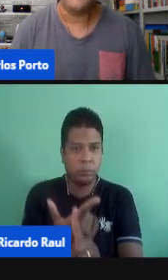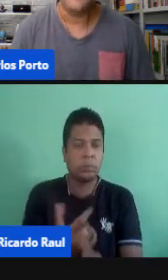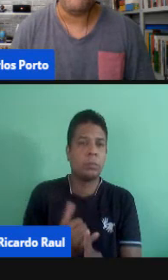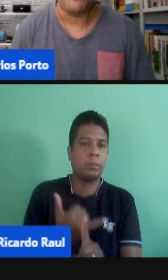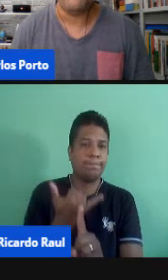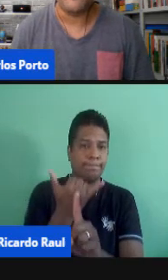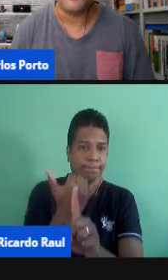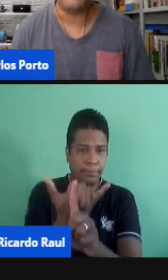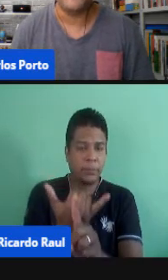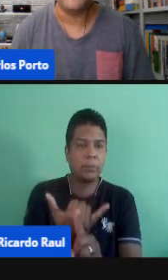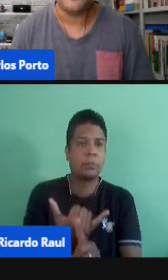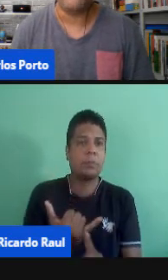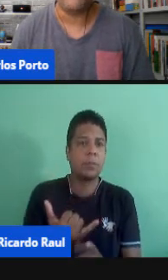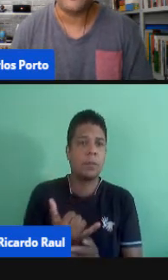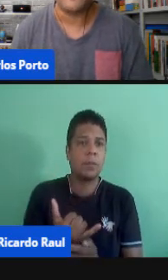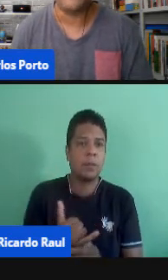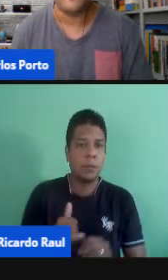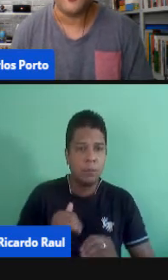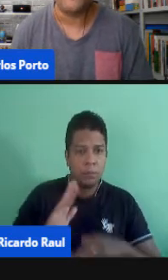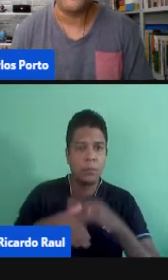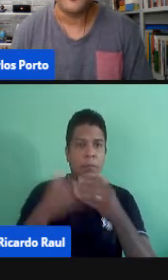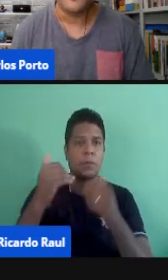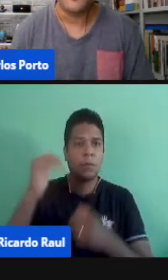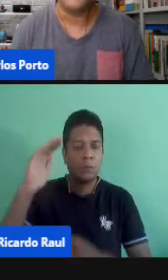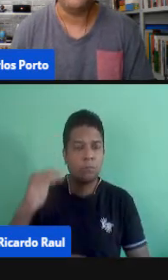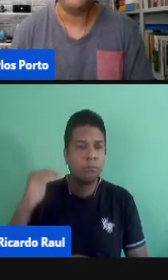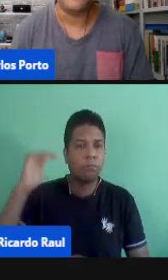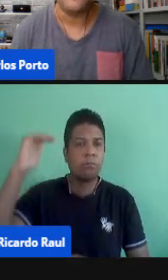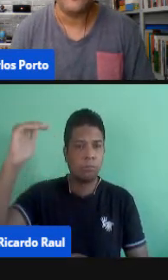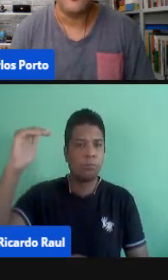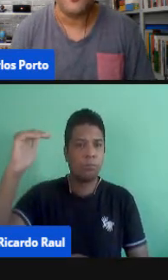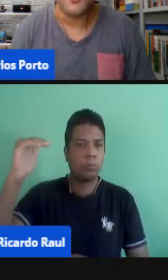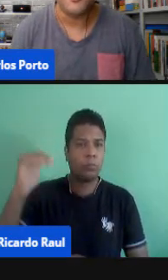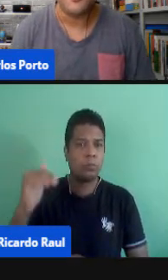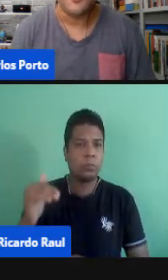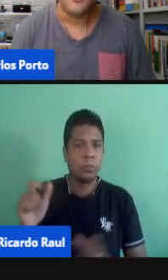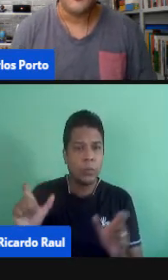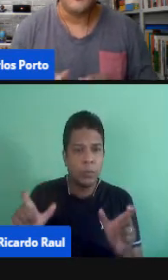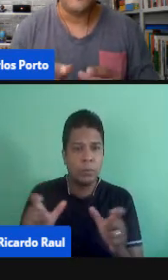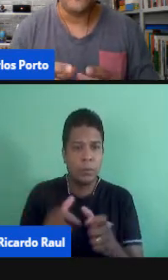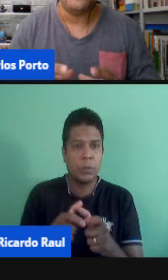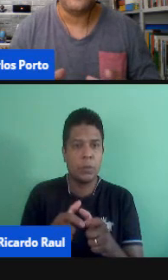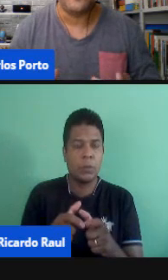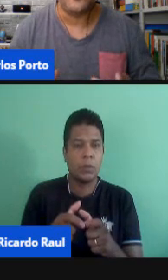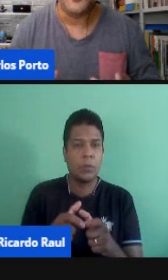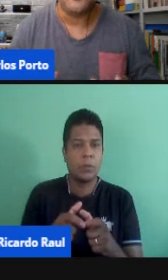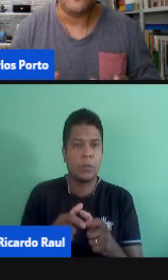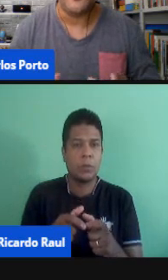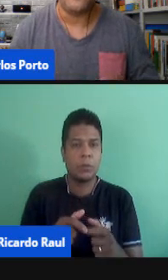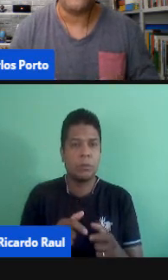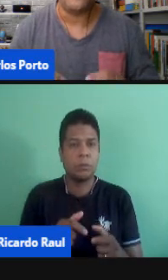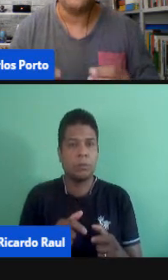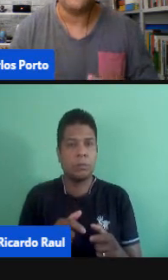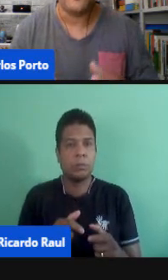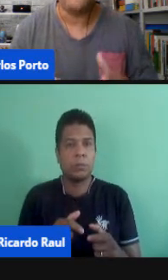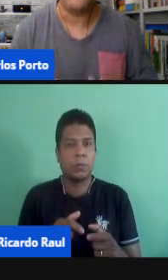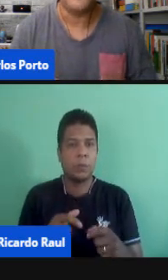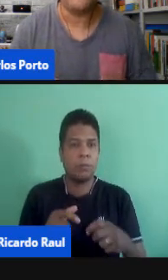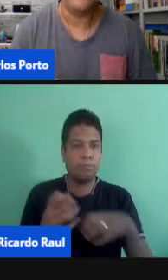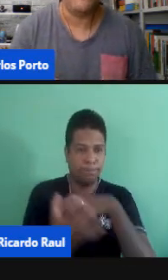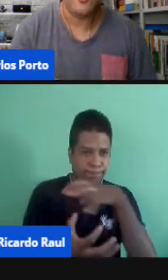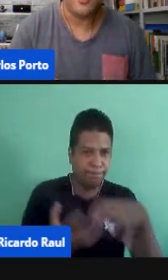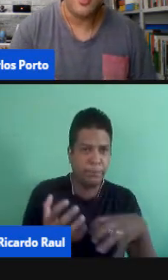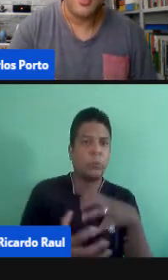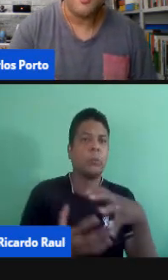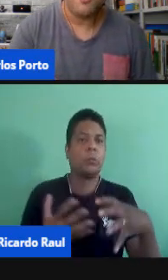e desenvolve a maturidade vocacional, reduz a indisciplina e constrói um